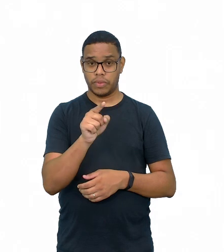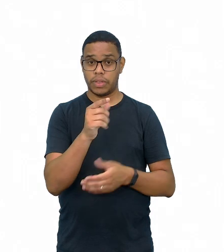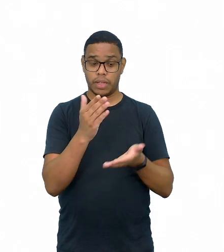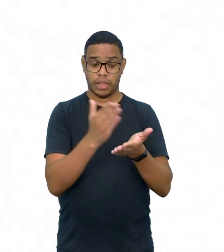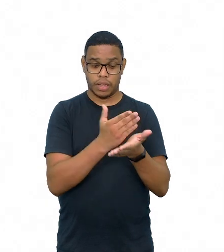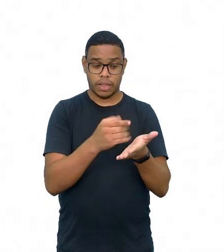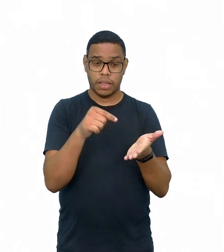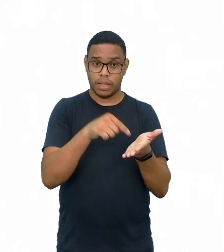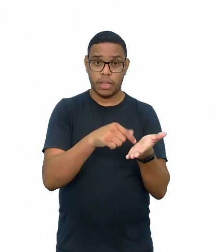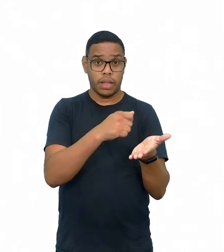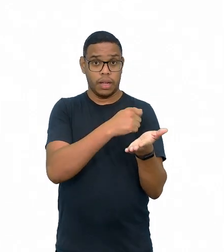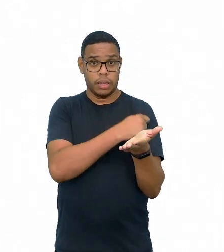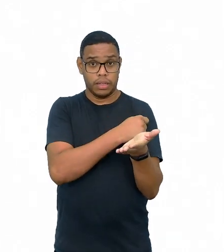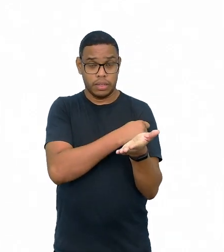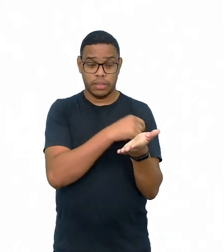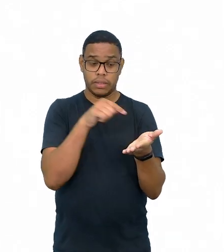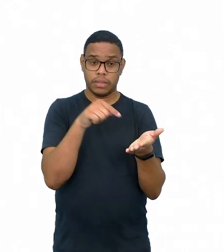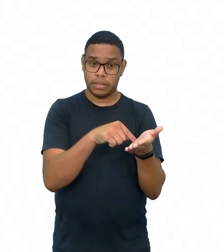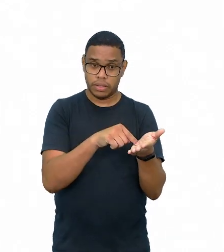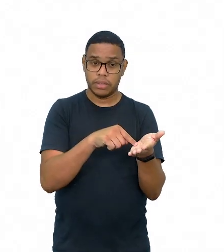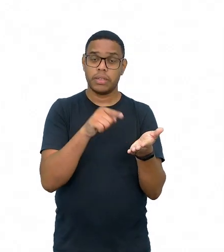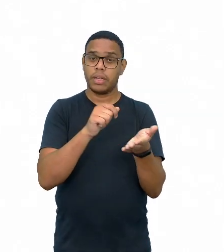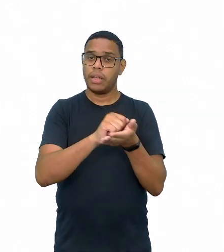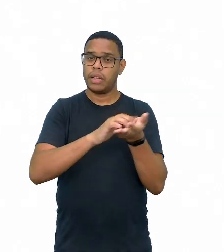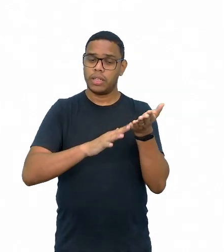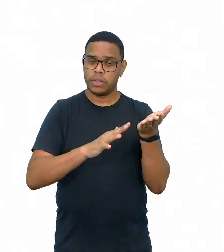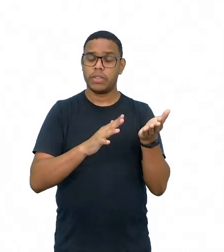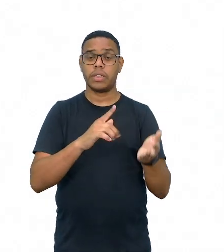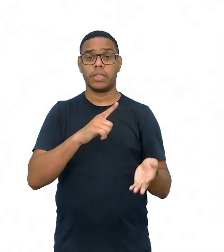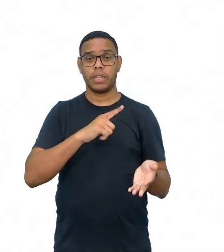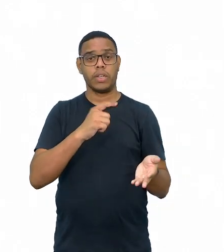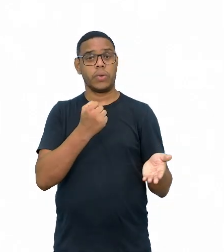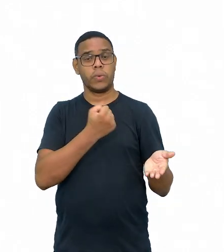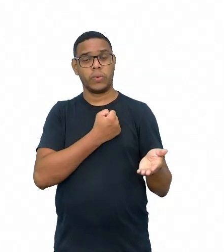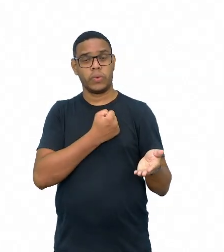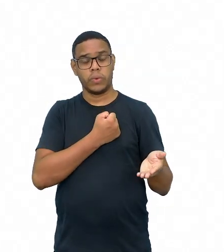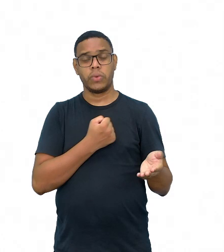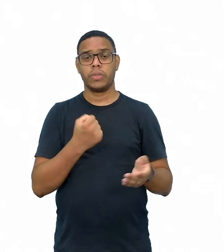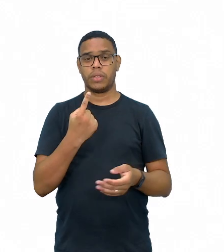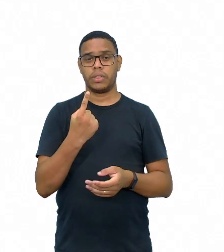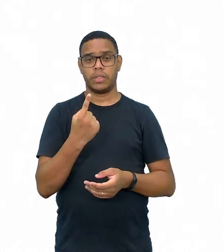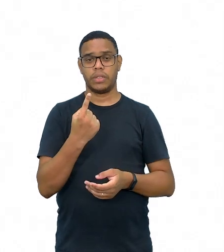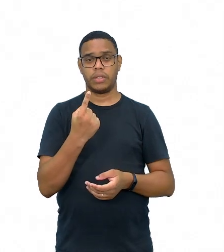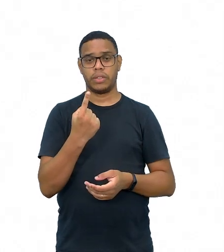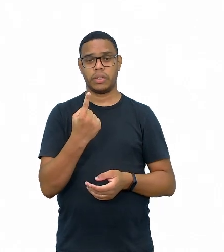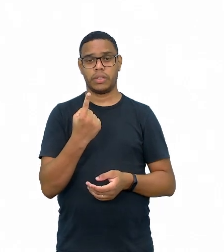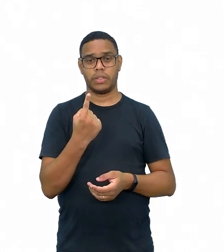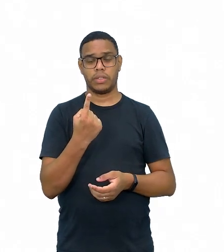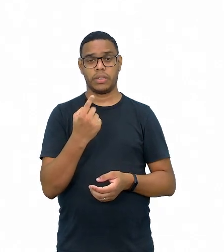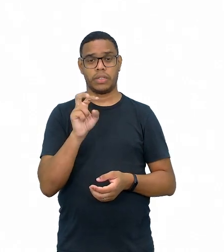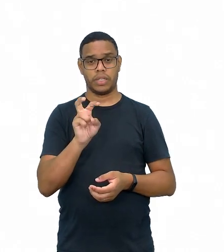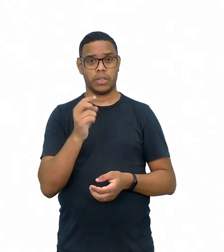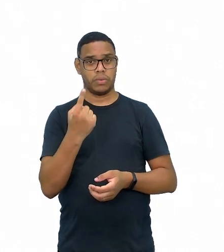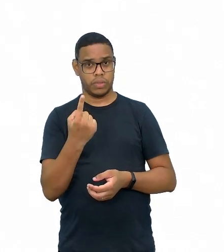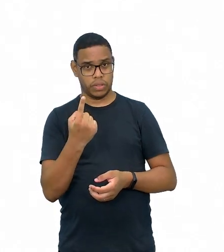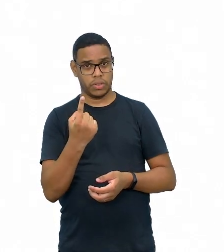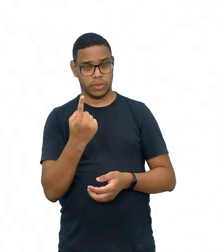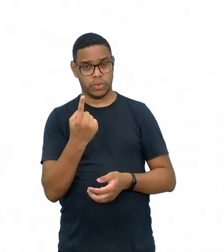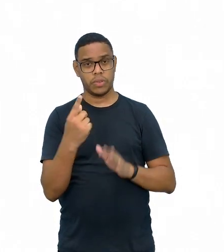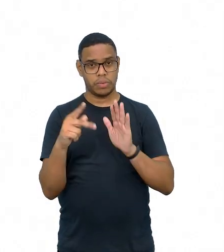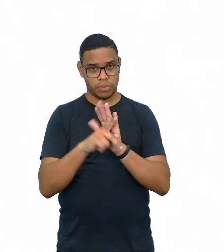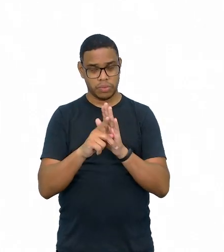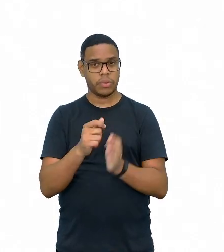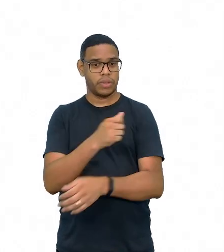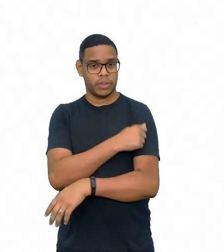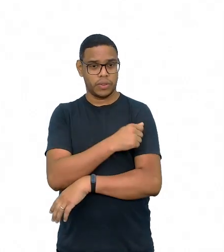para o caderno do estudante, essa atividade, ela está na página 151 do caderno do